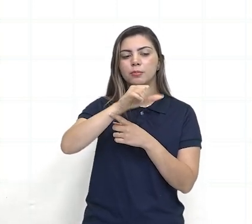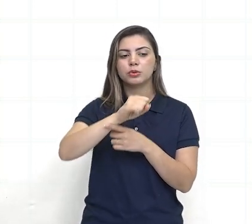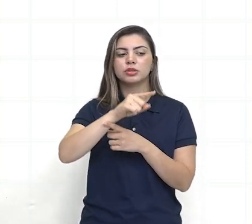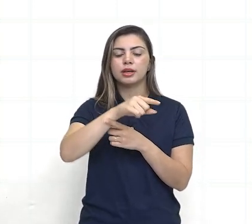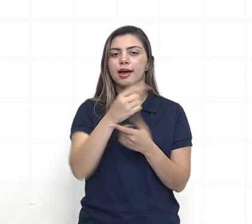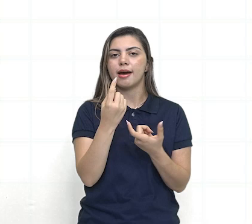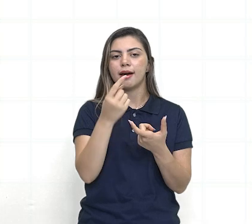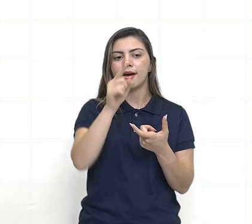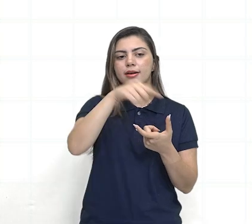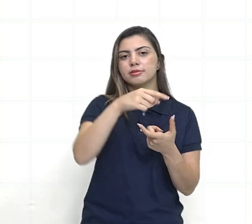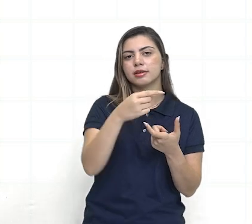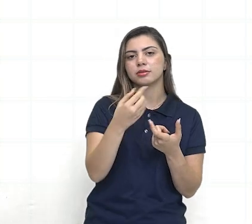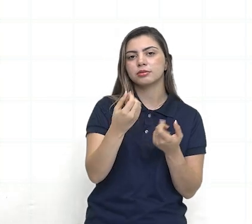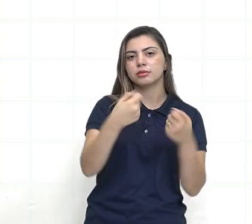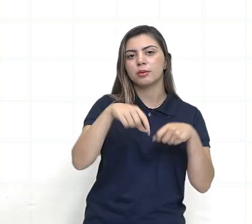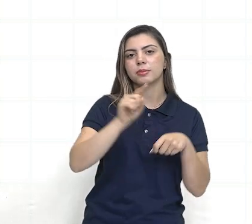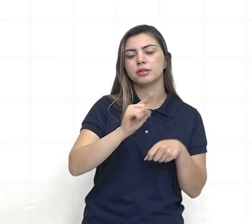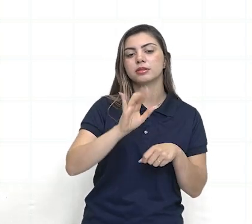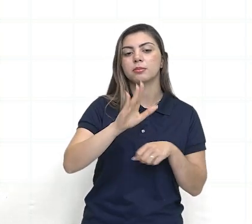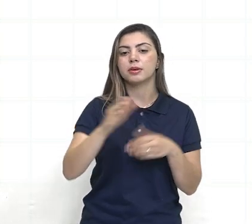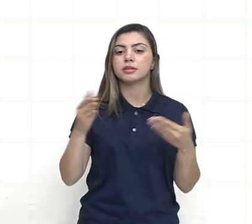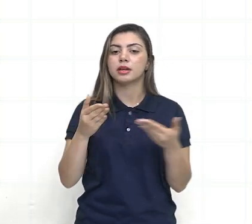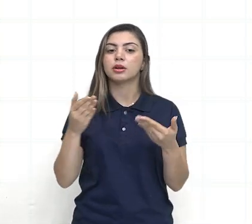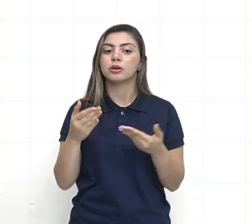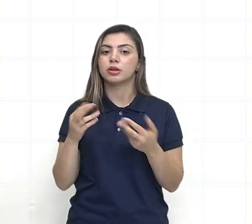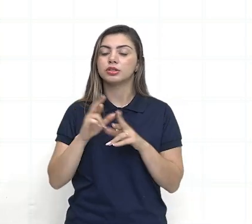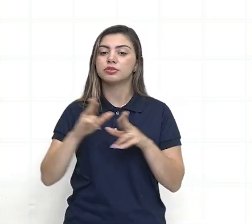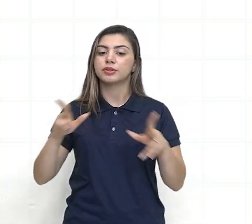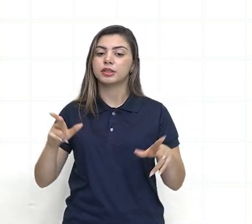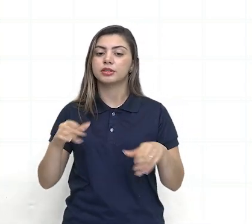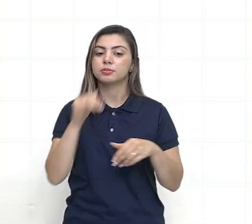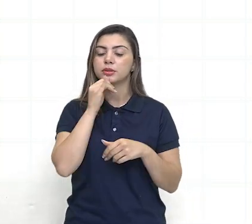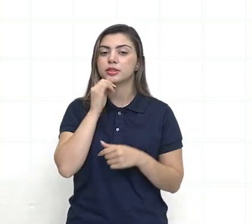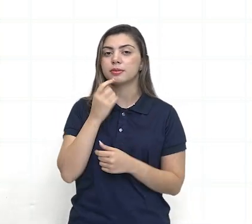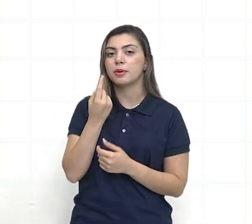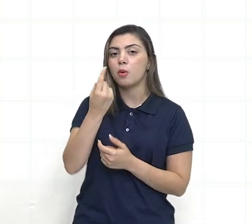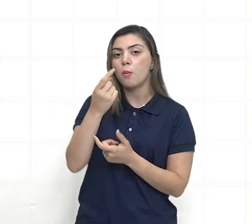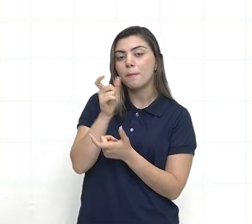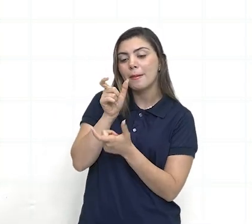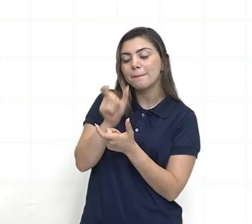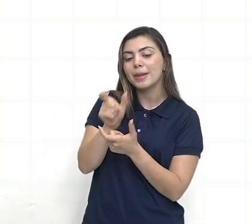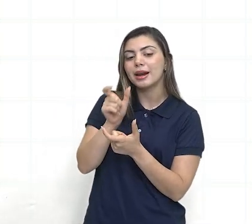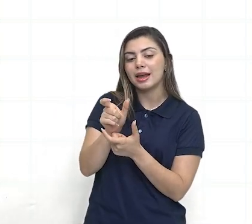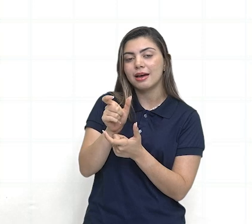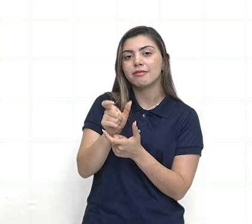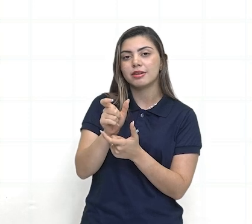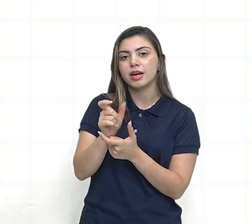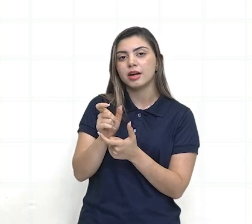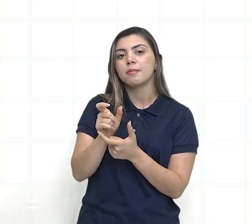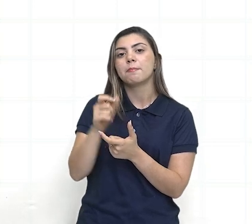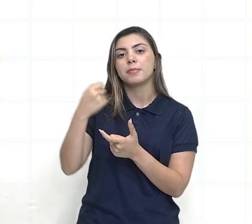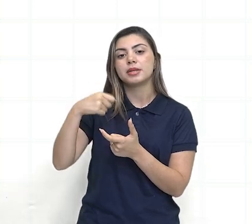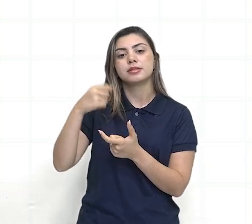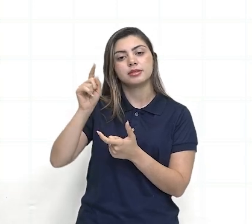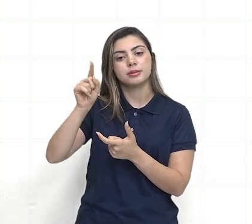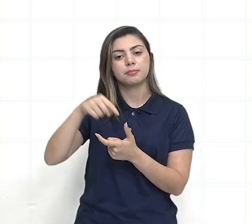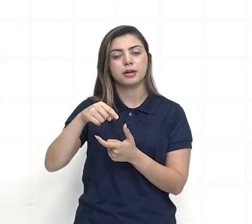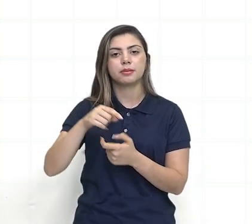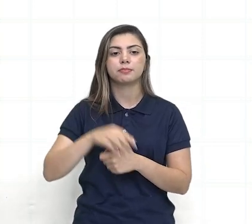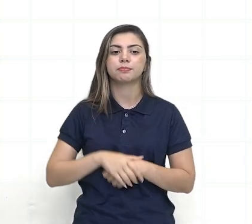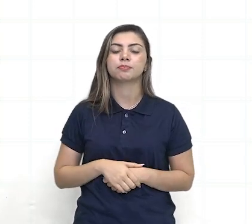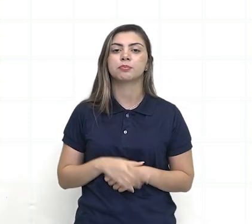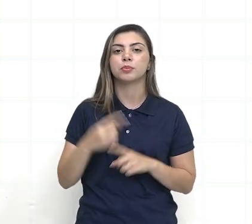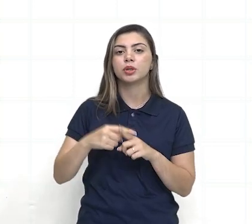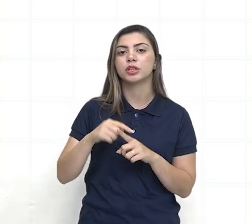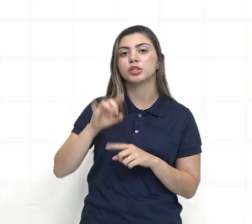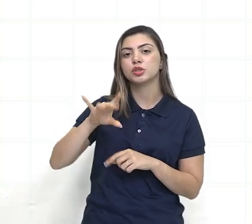quê? Porque eles possuem uma sílaba tônica. É uma palavra constituída de apenas uma sílaba, um monossílabo tônico, mas